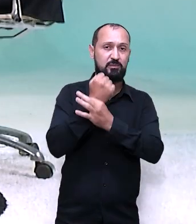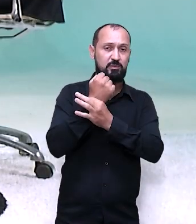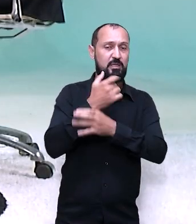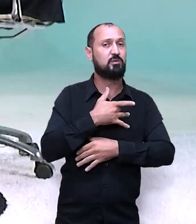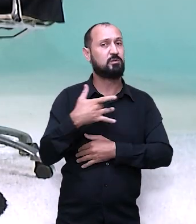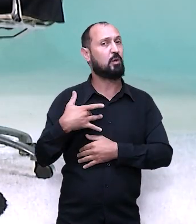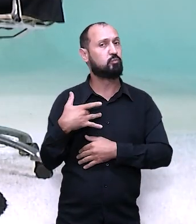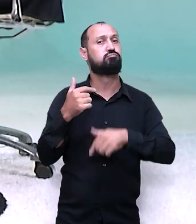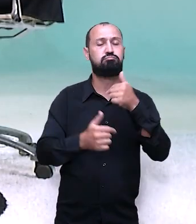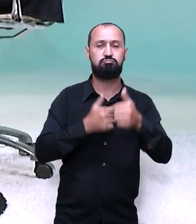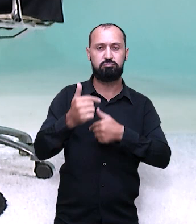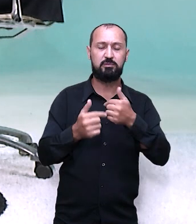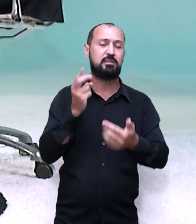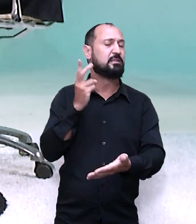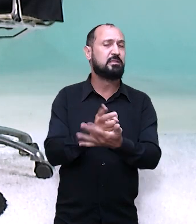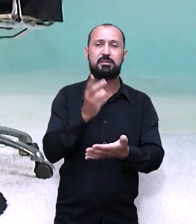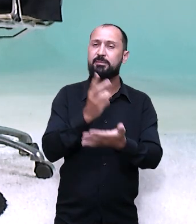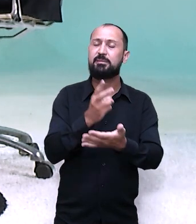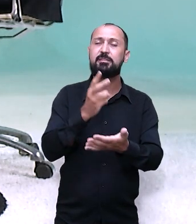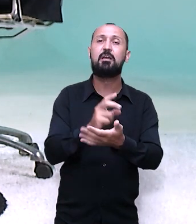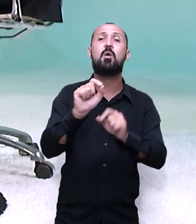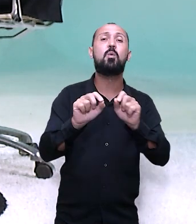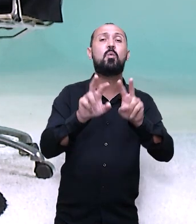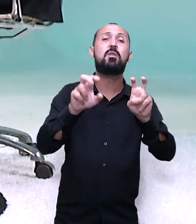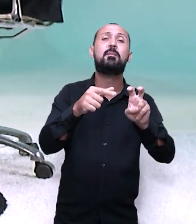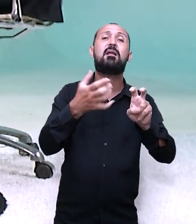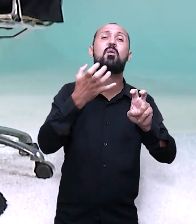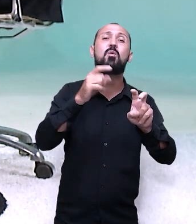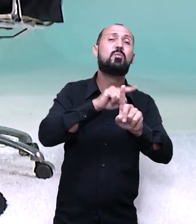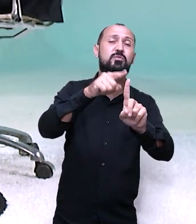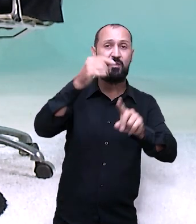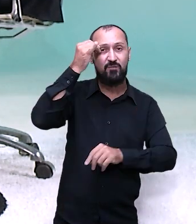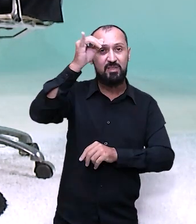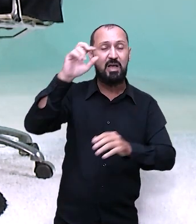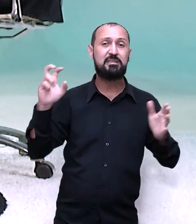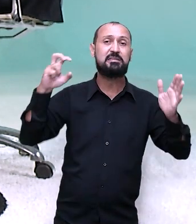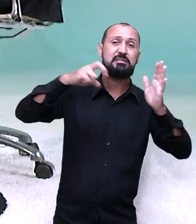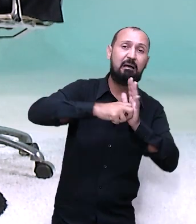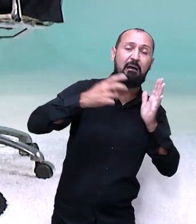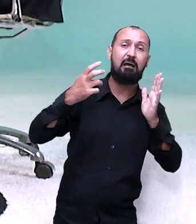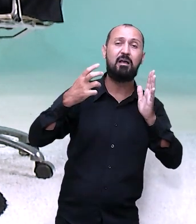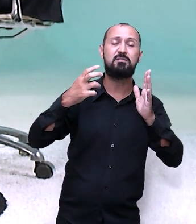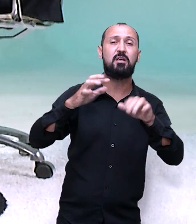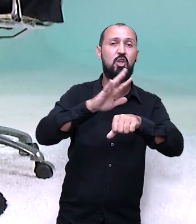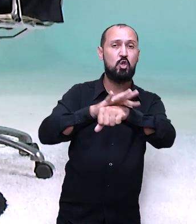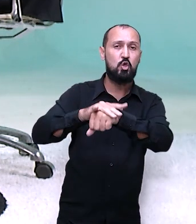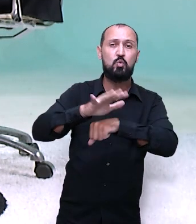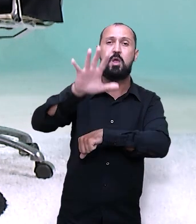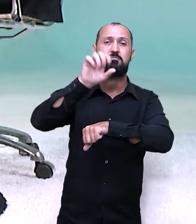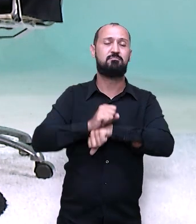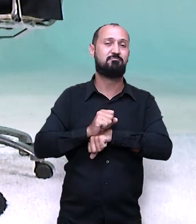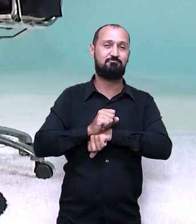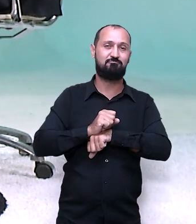é o laudo técnico do ambiente do trabalho. E ele é de responsabilidade de quem? Não, a empresa tem que fazer. A própria